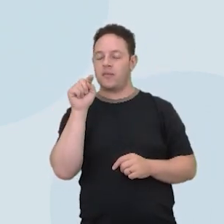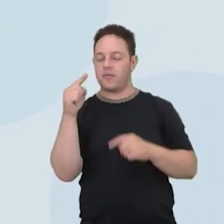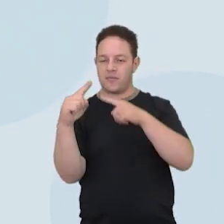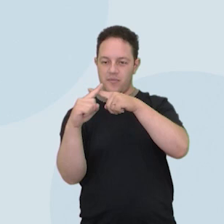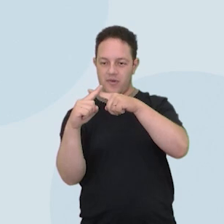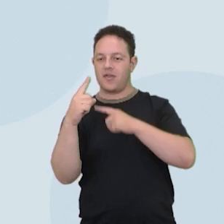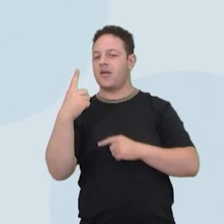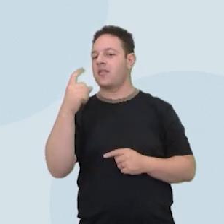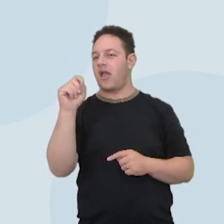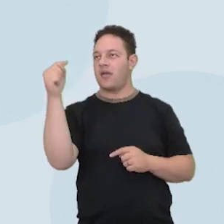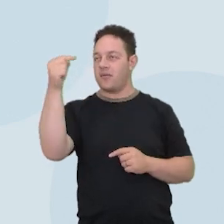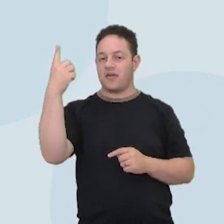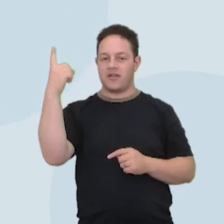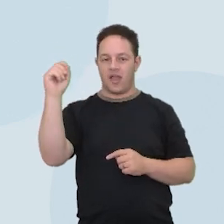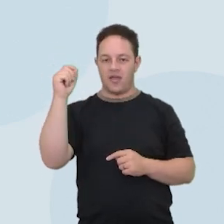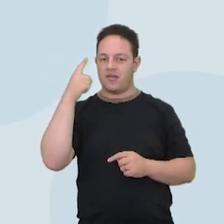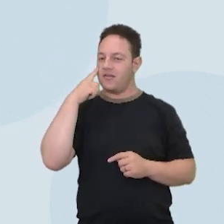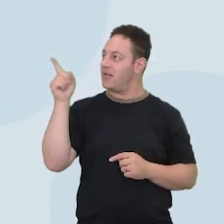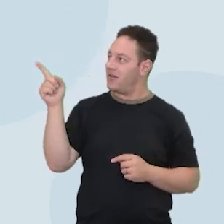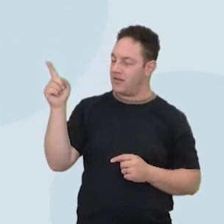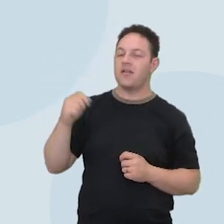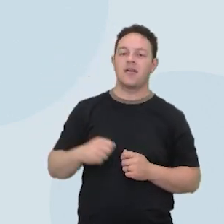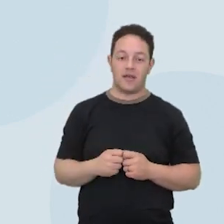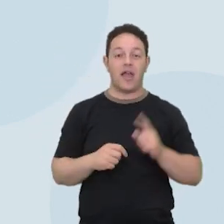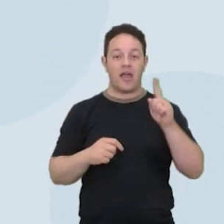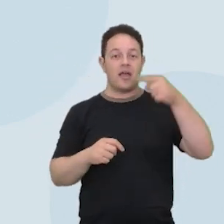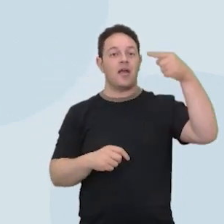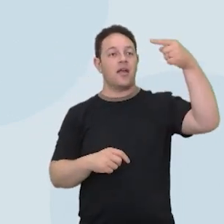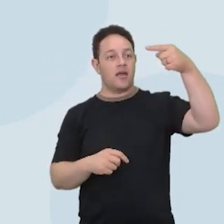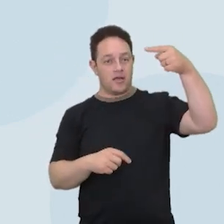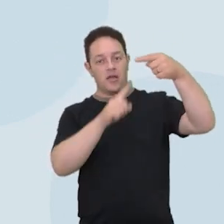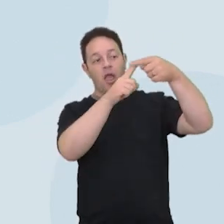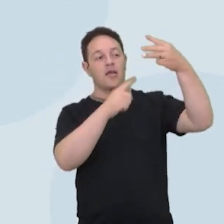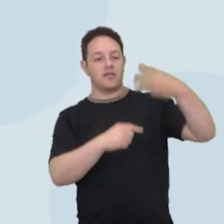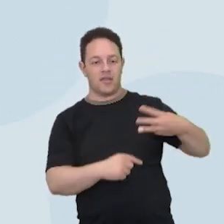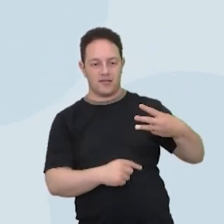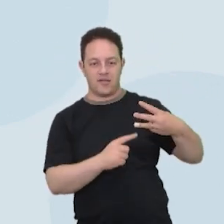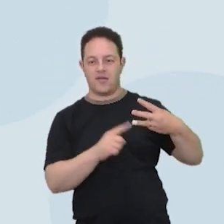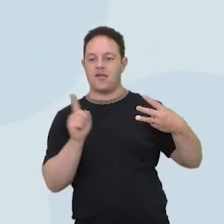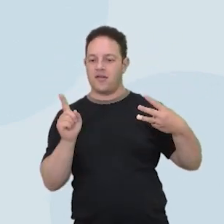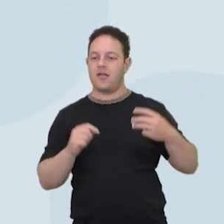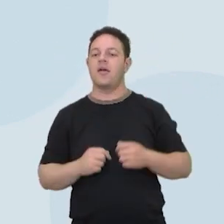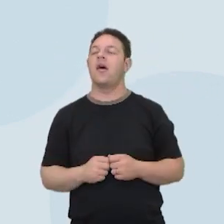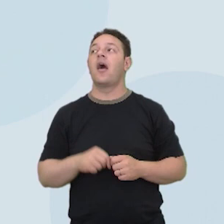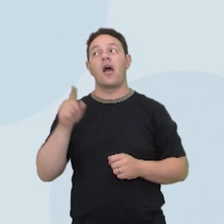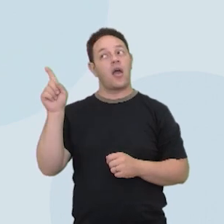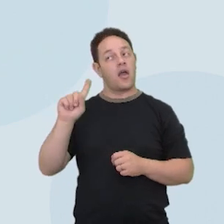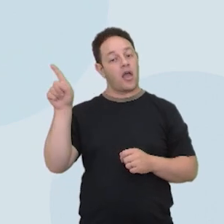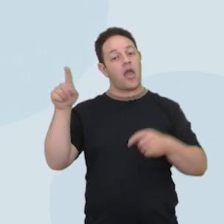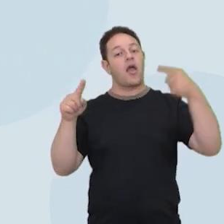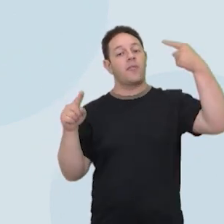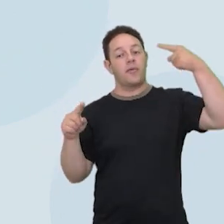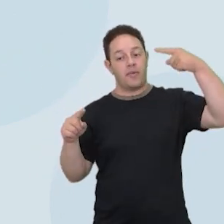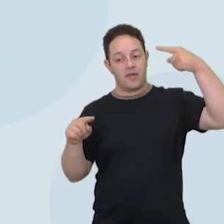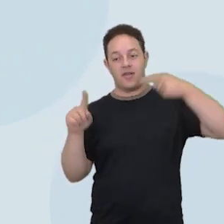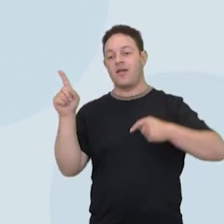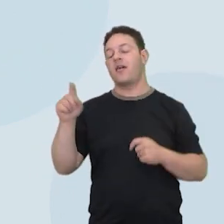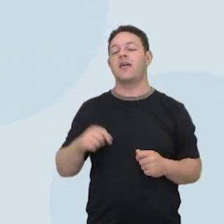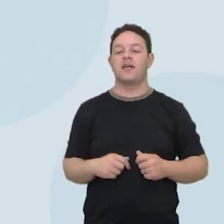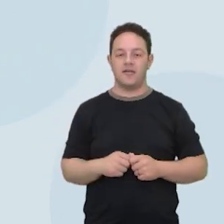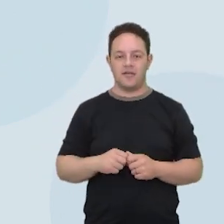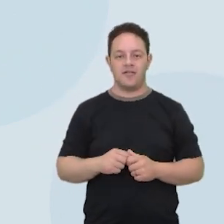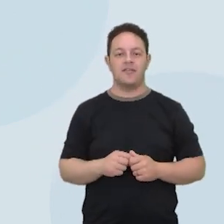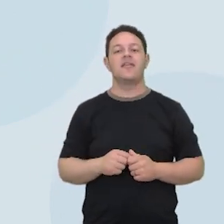Qual que é aquele? É o segundo, a terceira propriedade do log, essa, né? Eu sei que é a terceira propriedade. Não, essa daí é a primeira que eu coloquei. É a primeira?